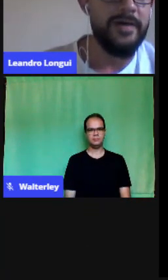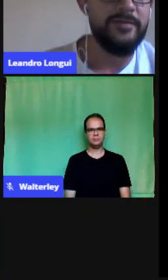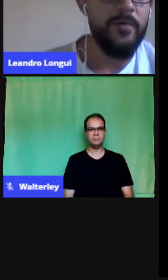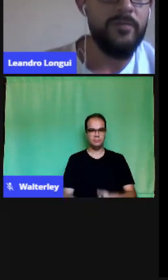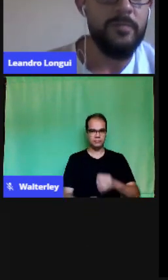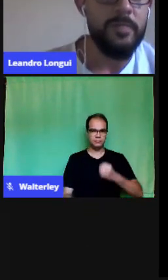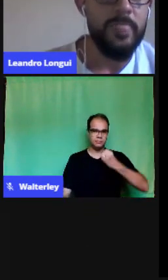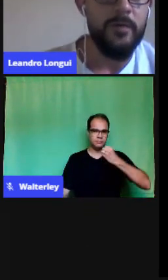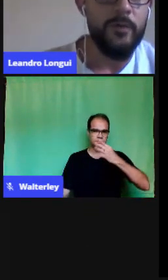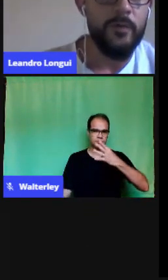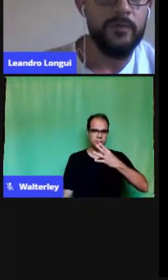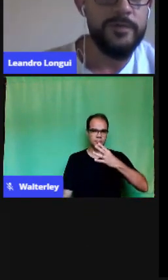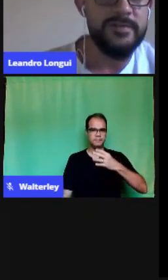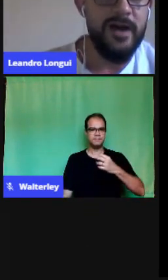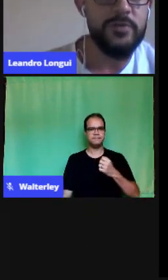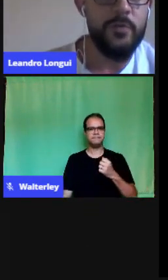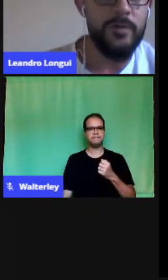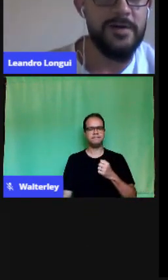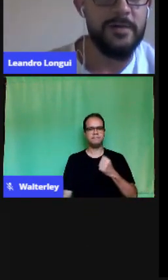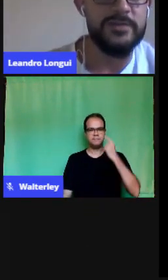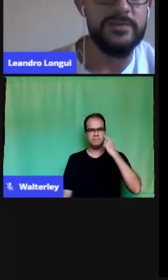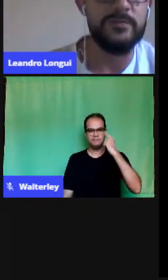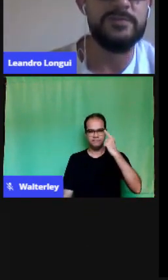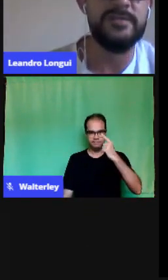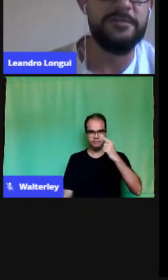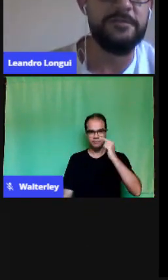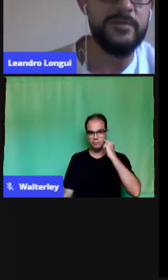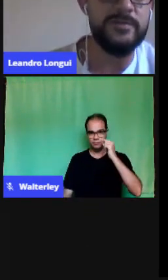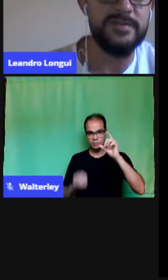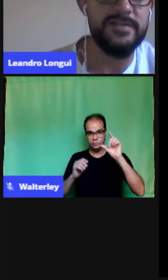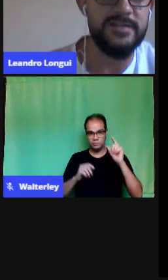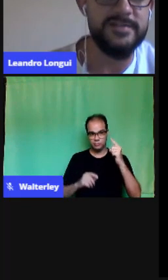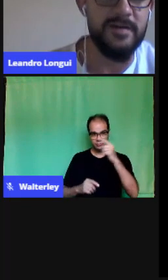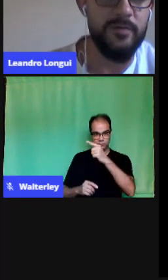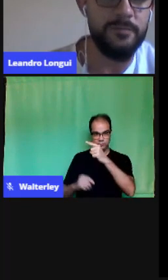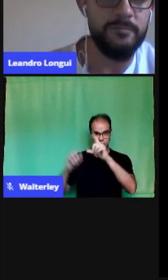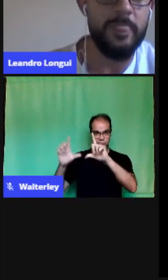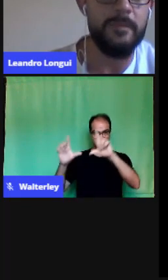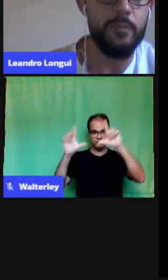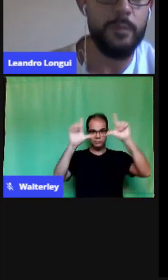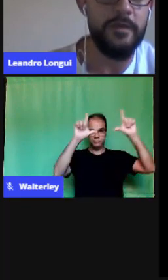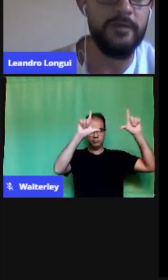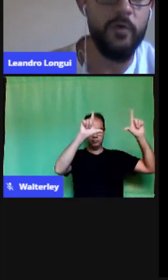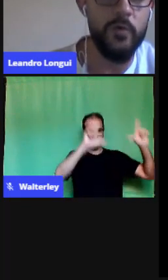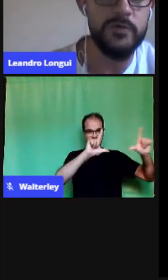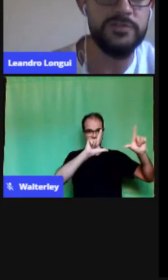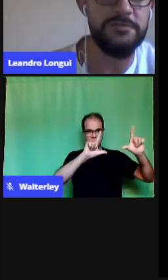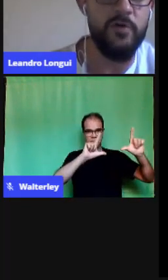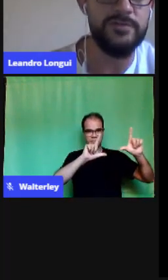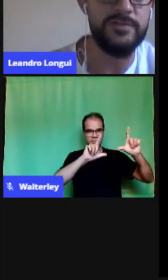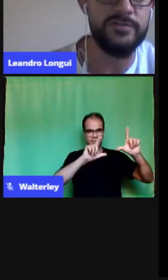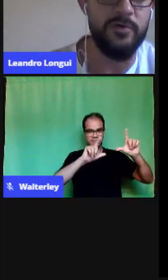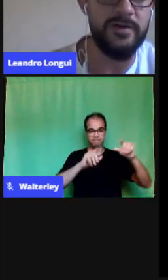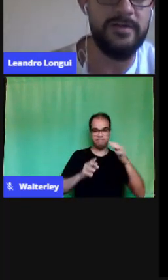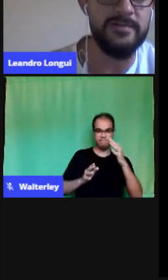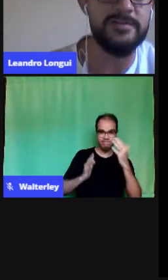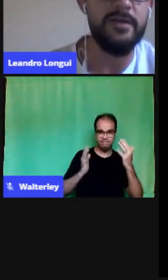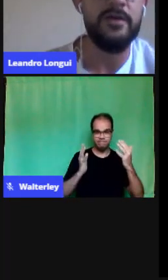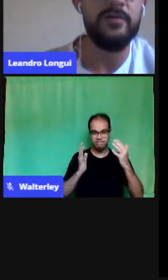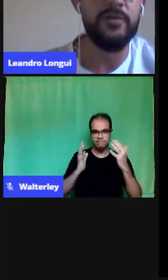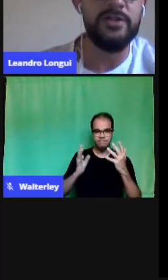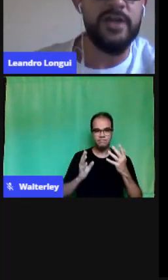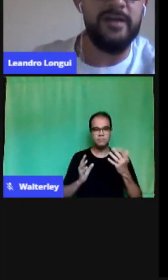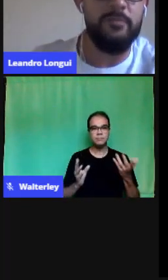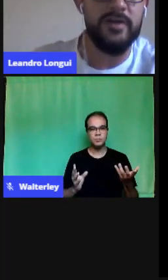Bom, então, no slide colocamos os desafios na seleção e no uso de fontes